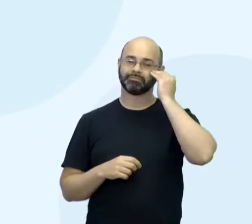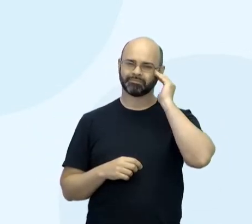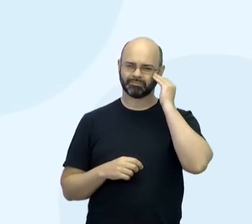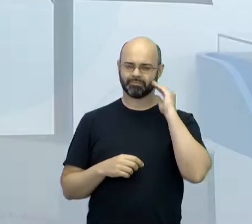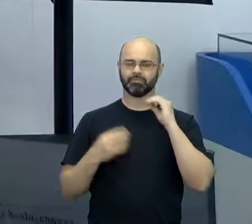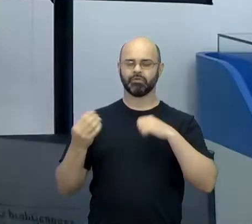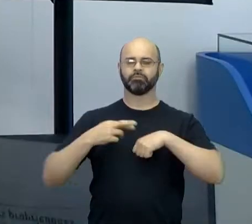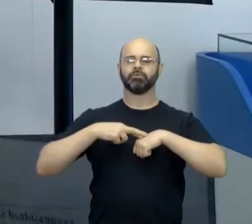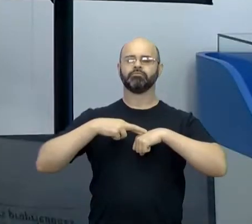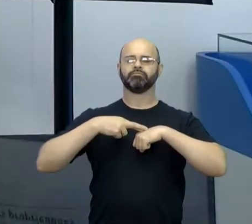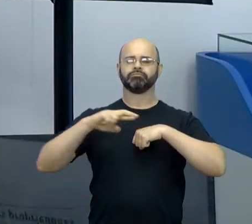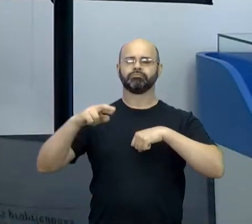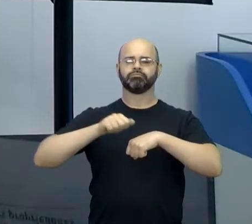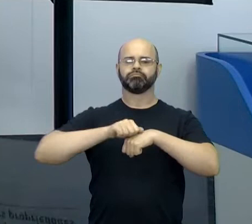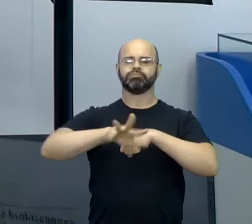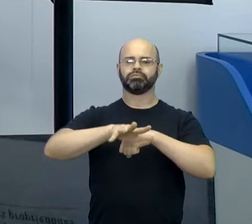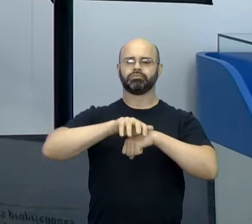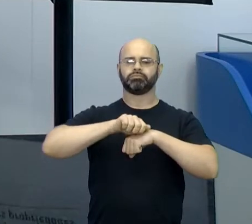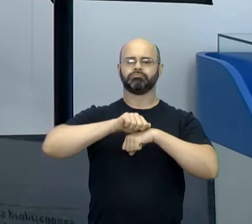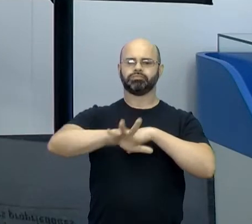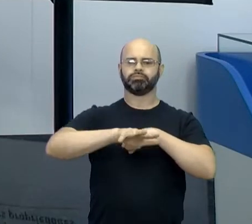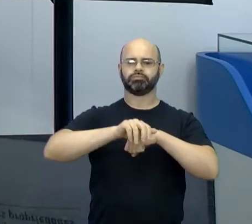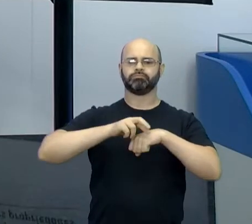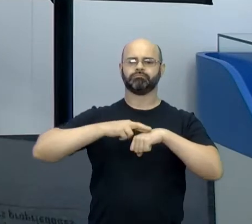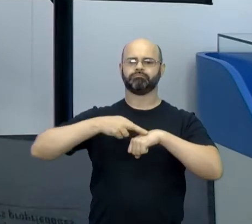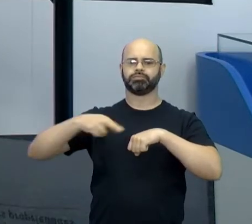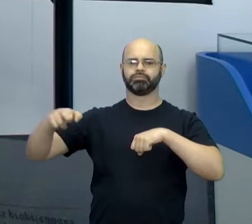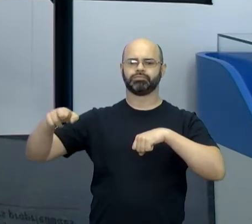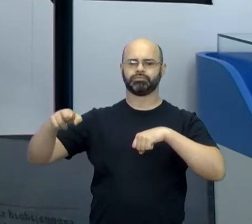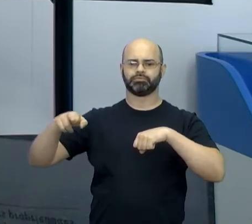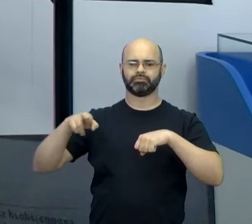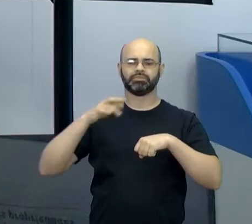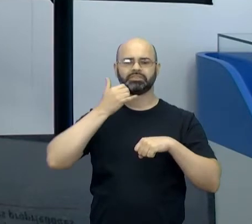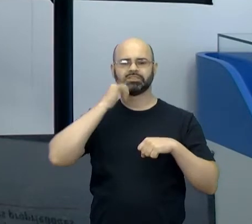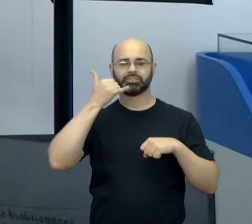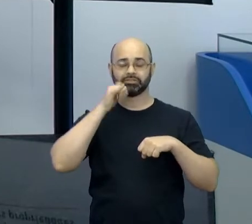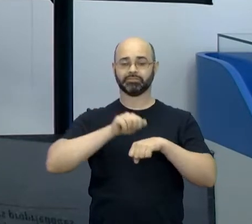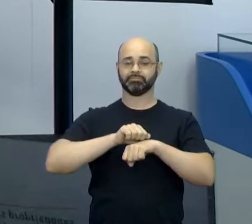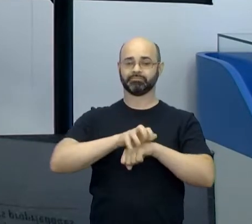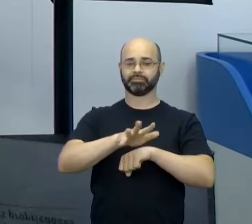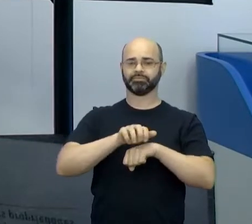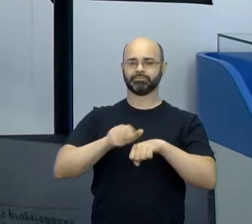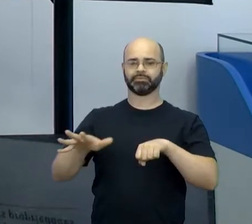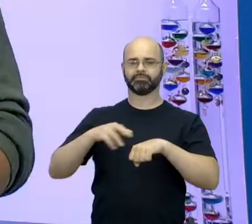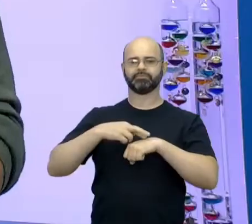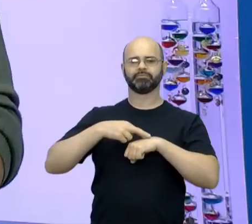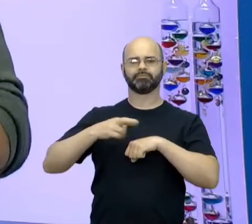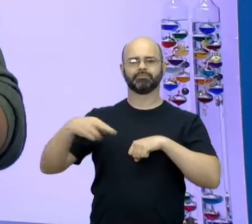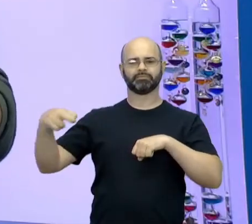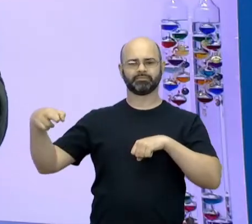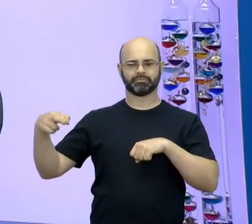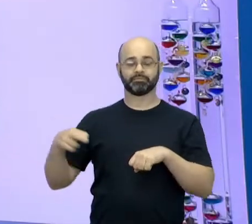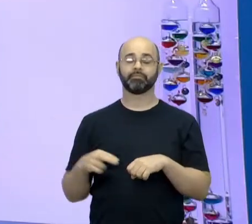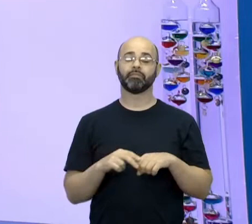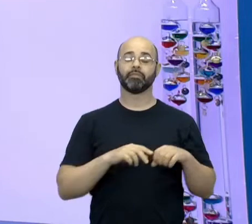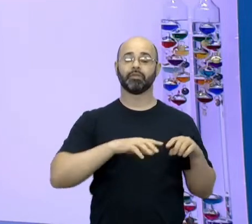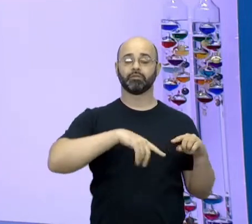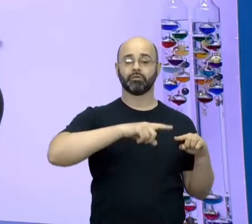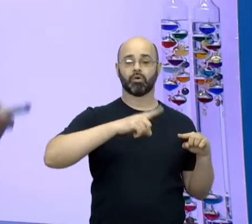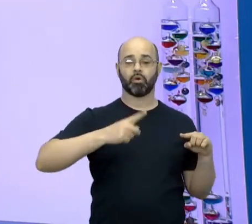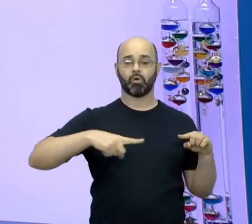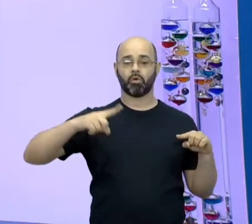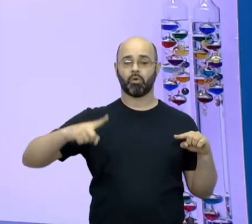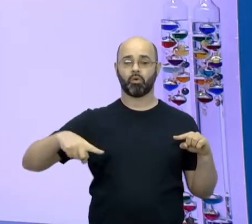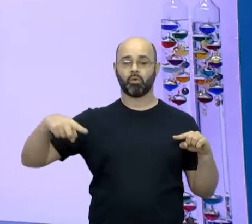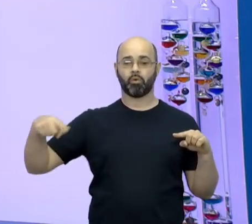emissão de radiação, de energia, né? Radiação de eletromagnética, estou falando de as ondas eletromagnéticas se propagam